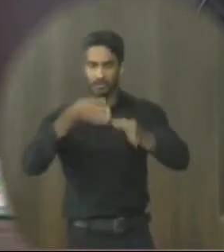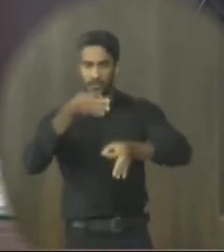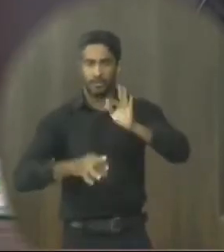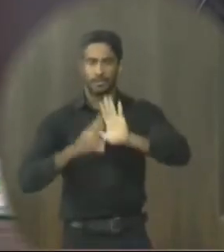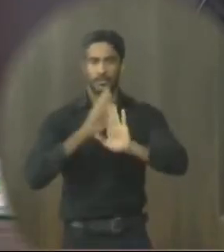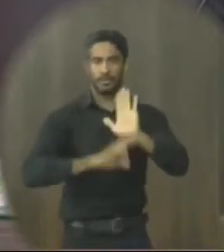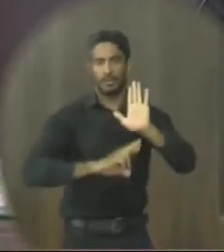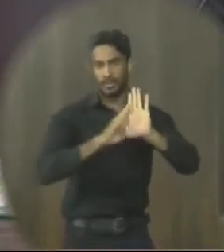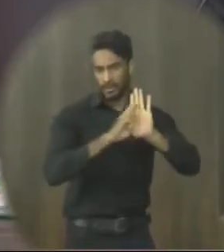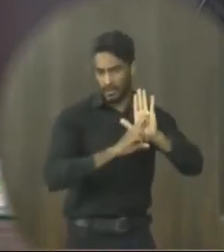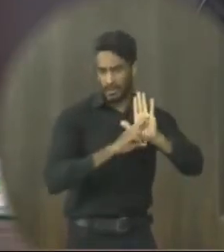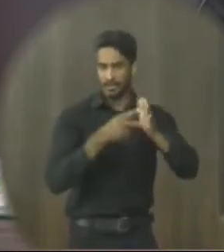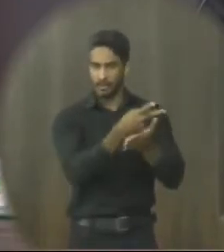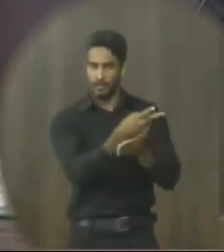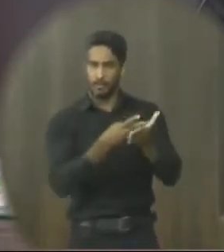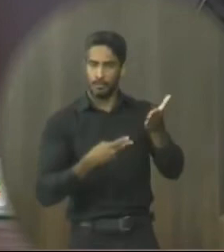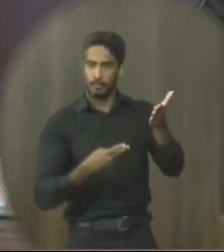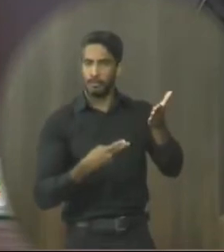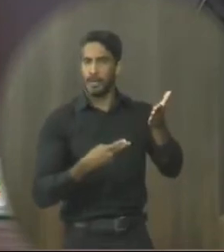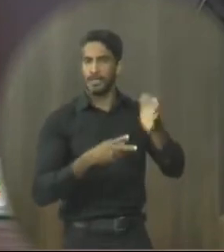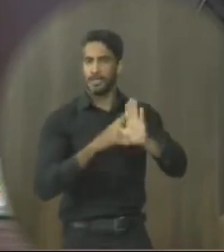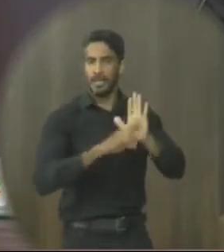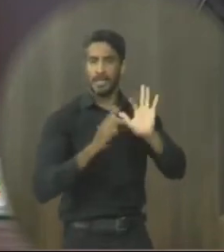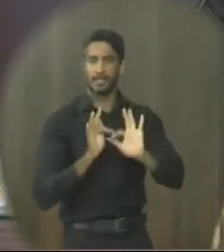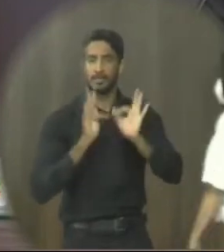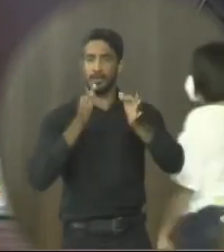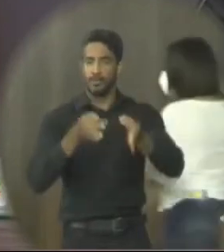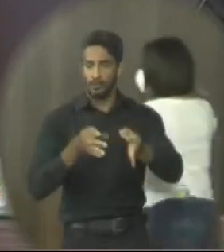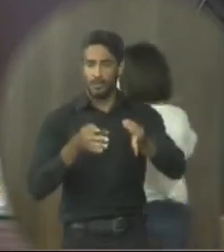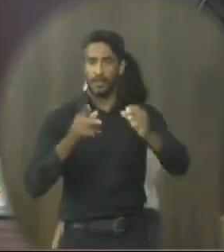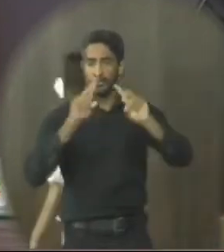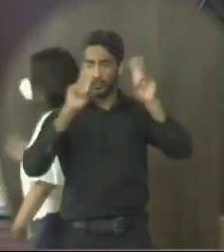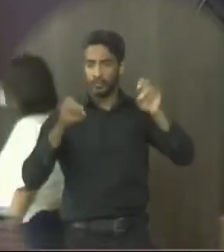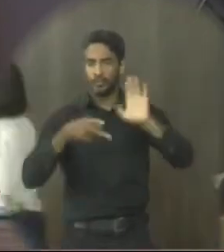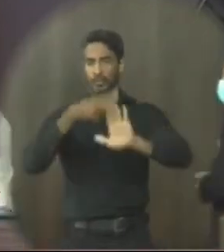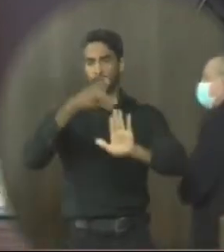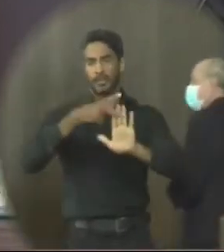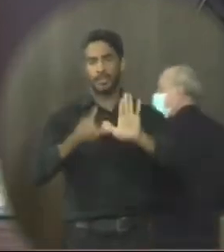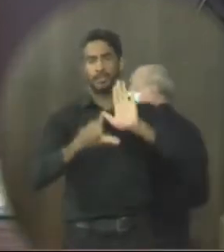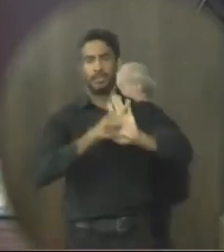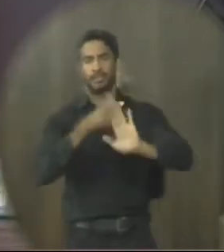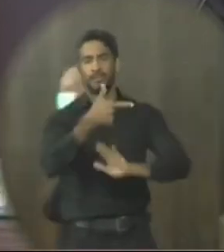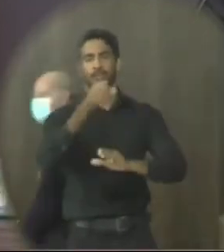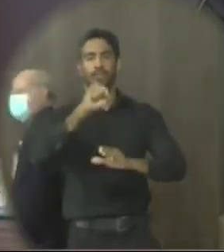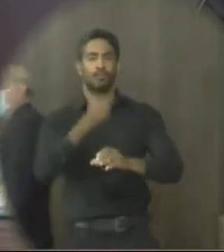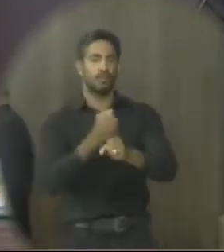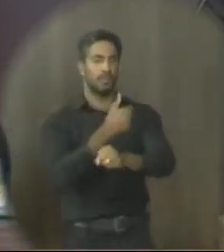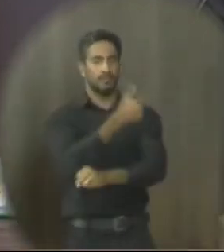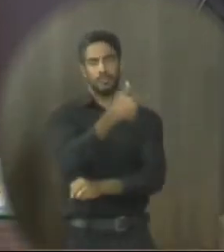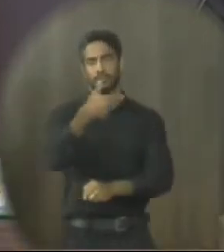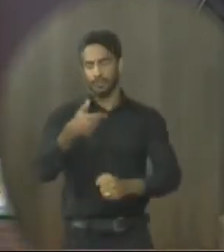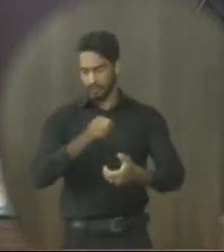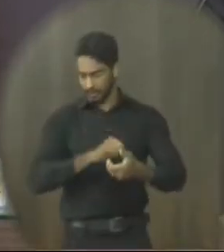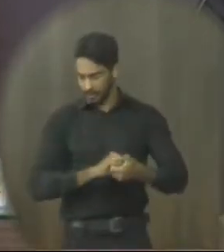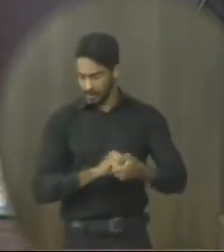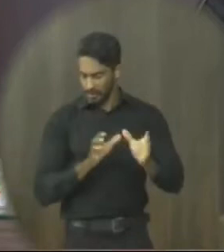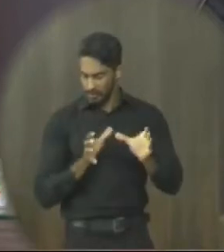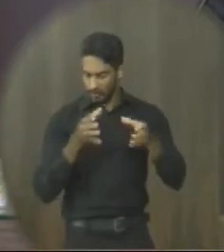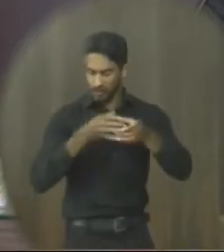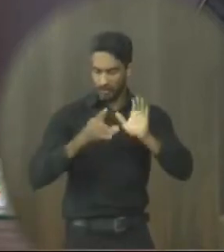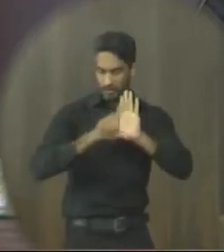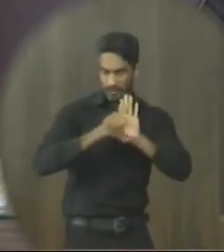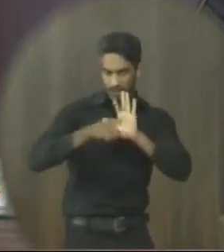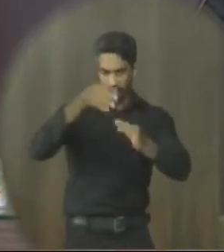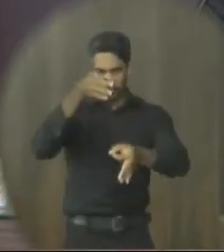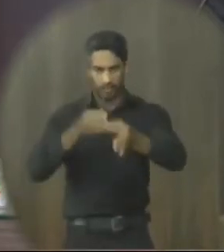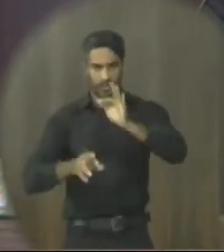Justiça e Redação, parecer da redação final sobre o projeto de lei 028/2022. Comissão de